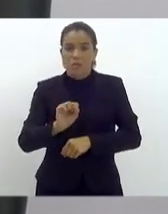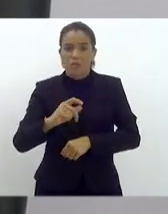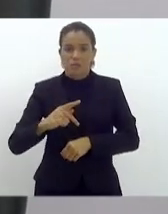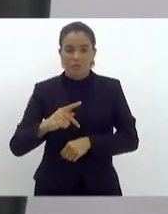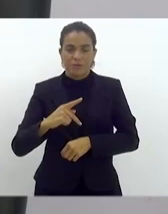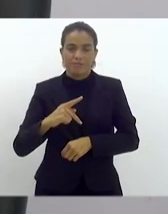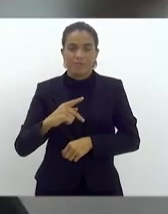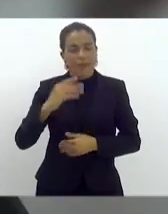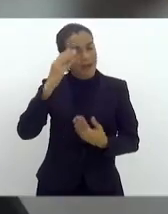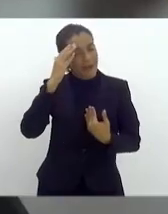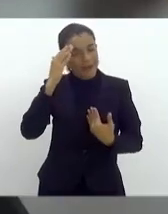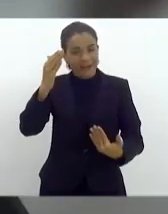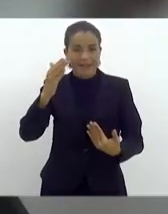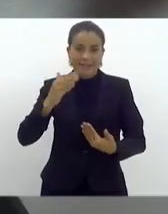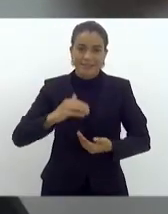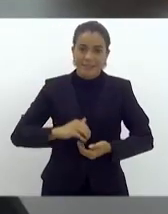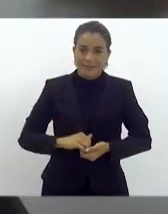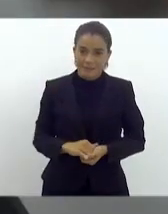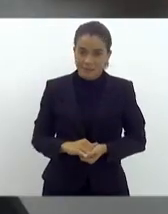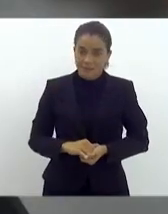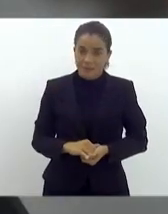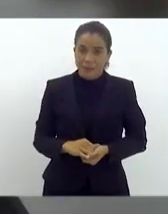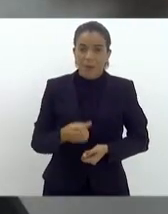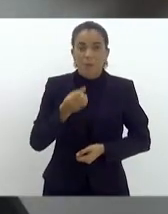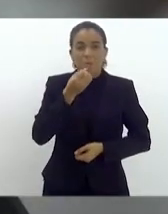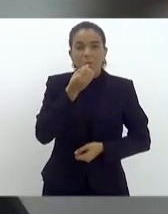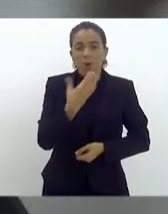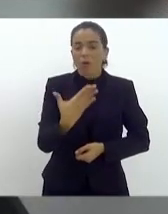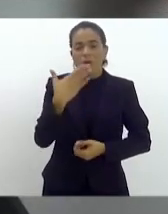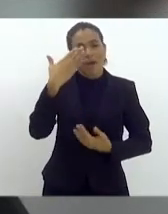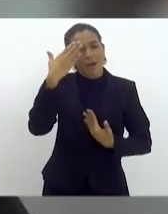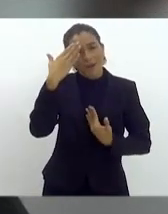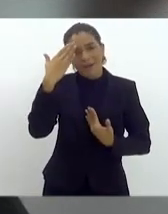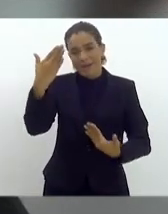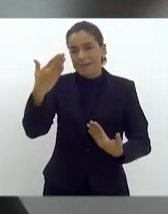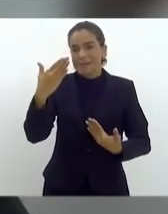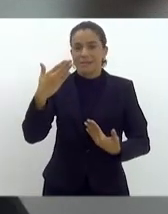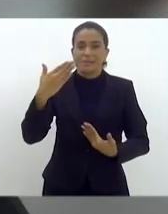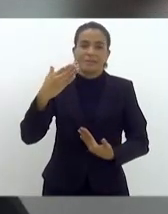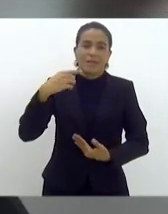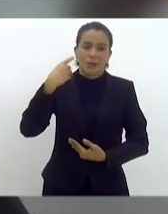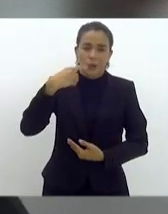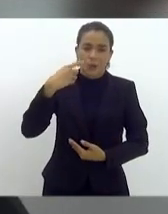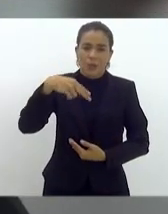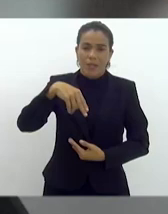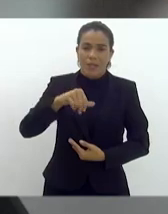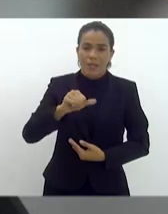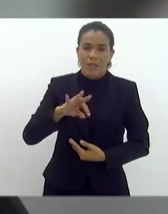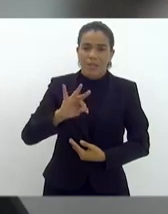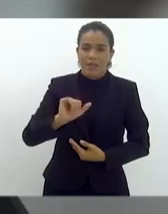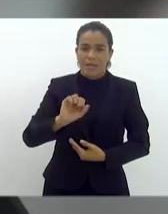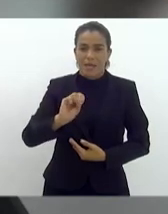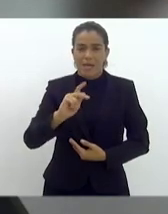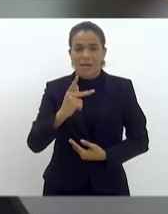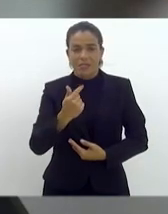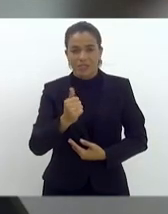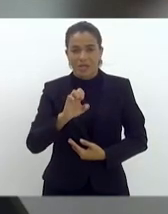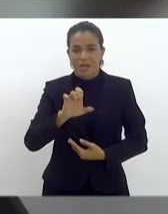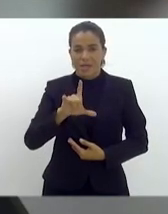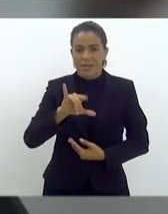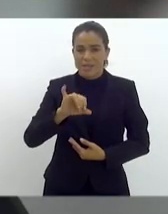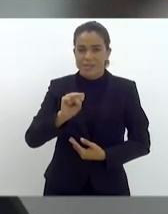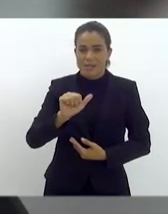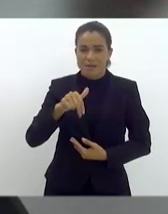agradeço bom eu quero muito agradecer a doutora Natasha Dra Lívia Doutora Elisângela né